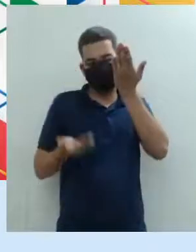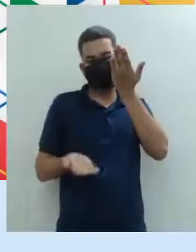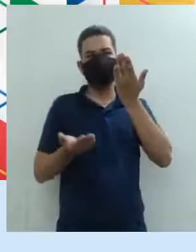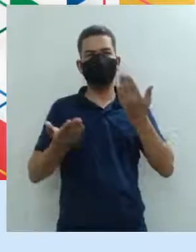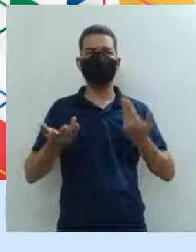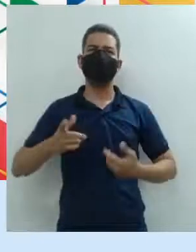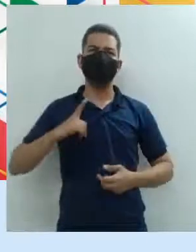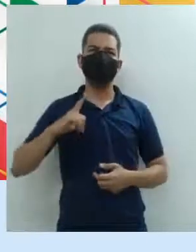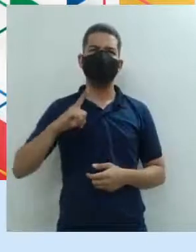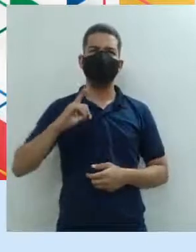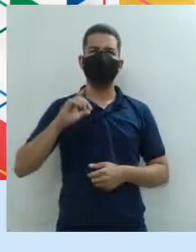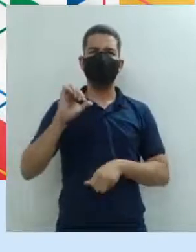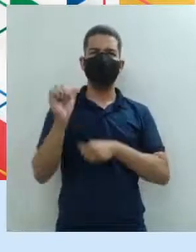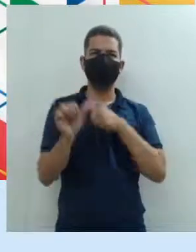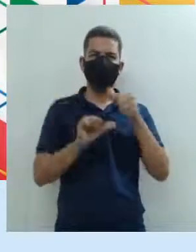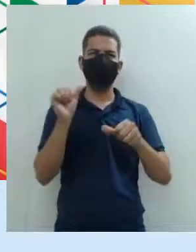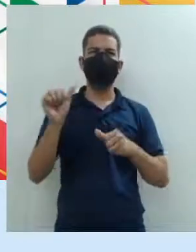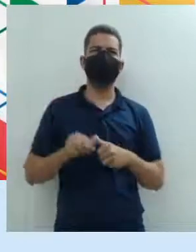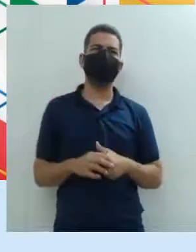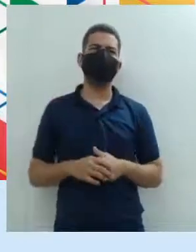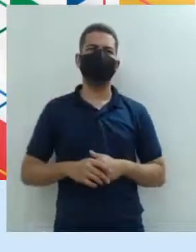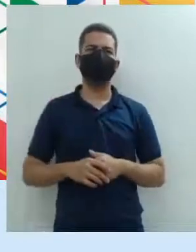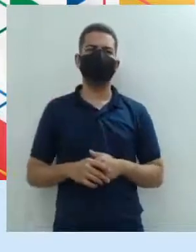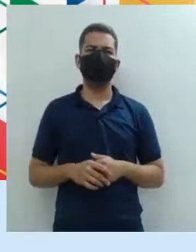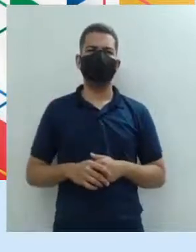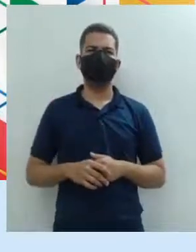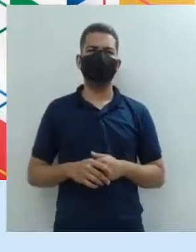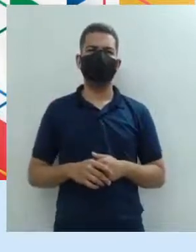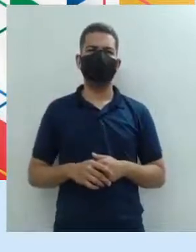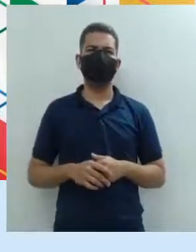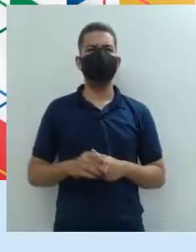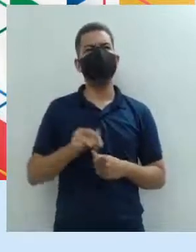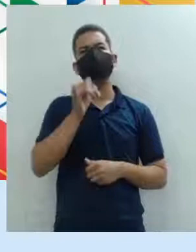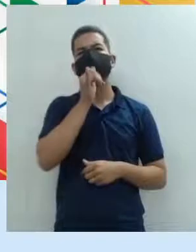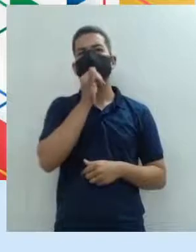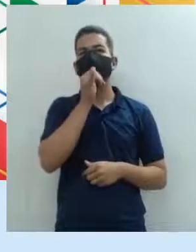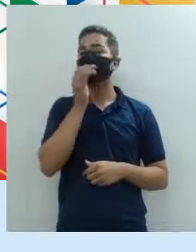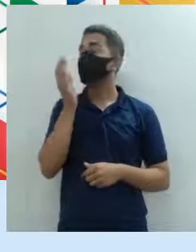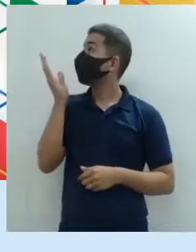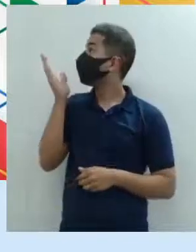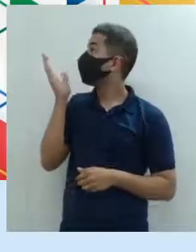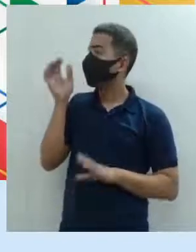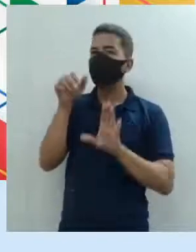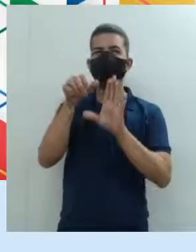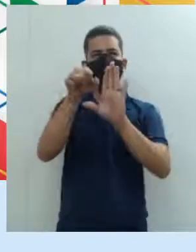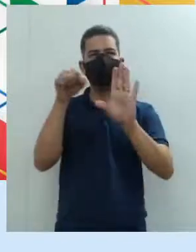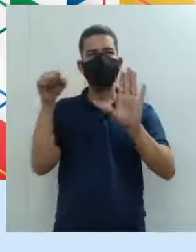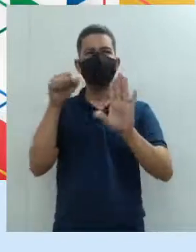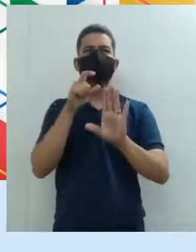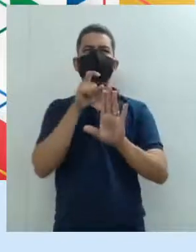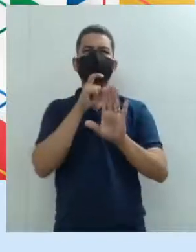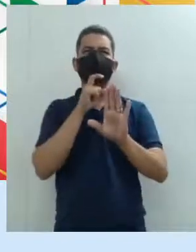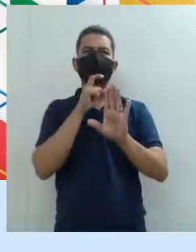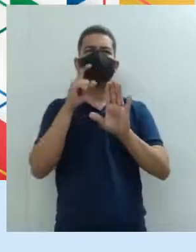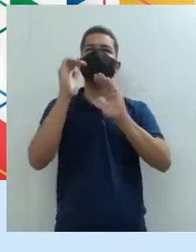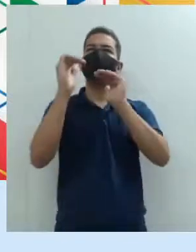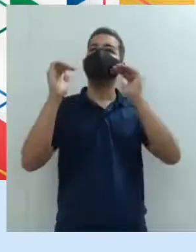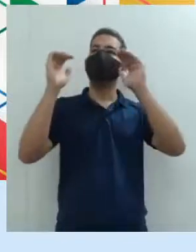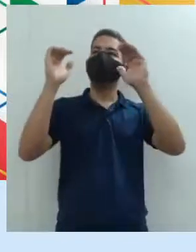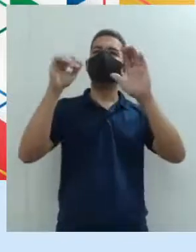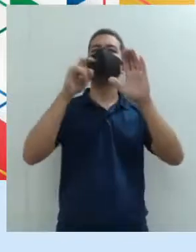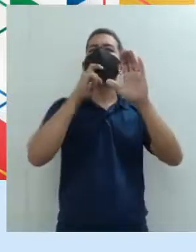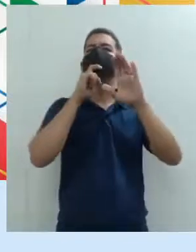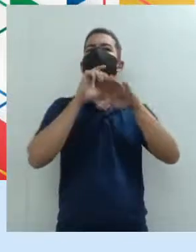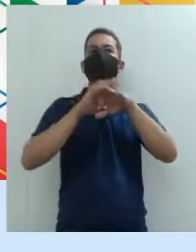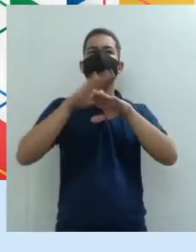térmica. Então, é um processo bem interessante. Alguns exemplos, é o exemplo da nossa geladeira aí, né? Onde eu tenho um congelador na parte de cima.